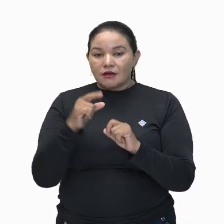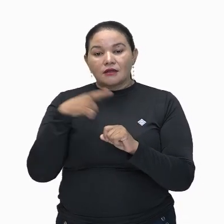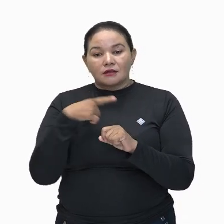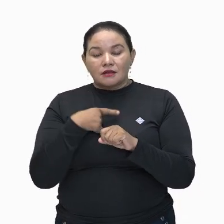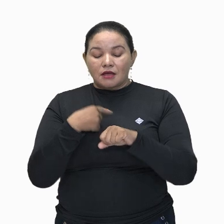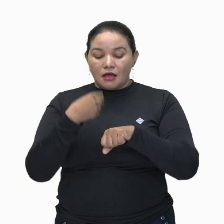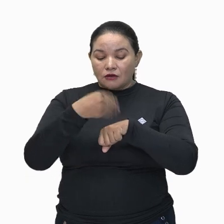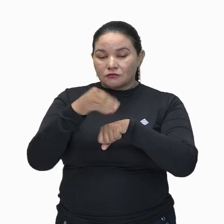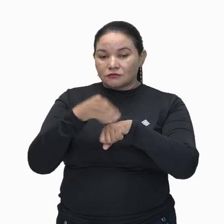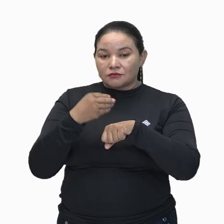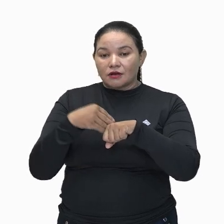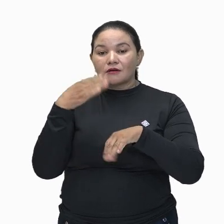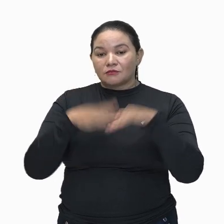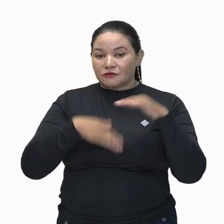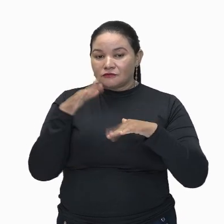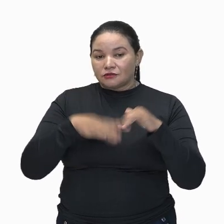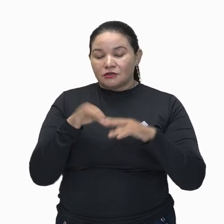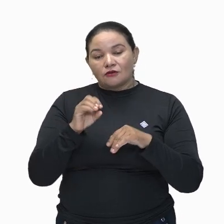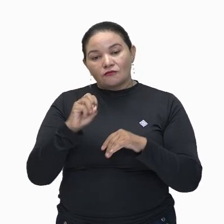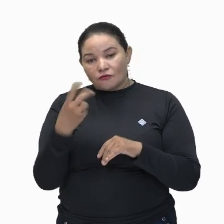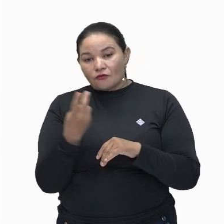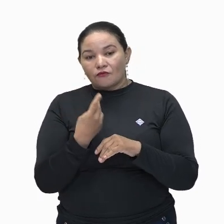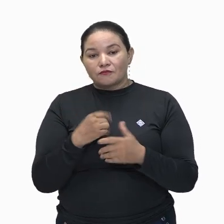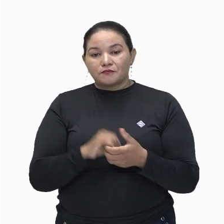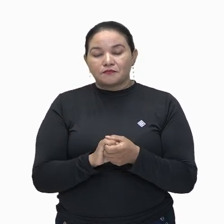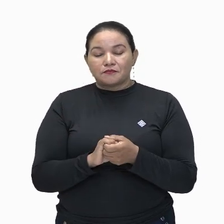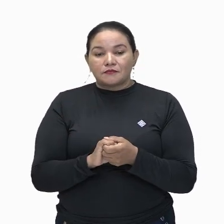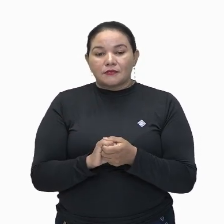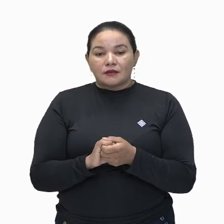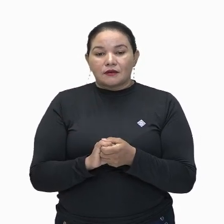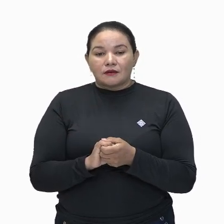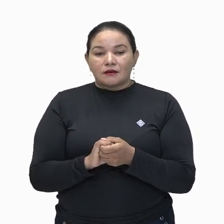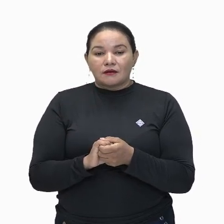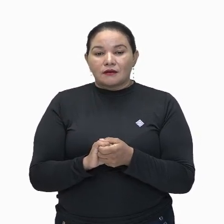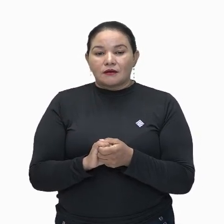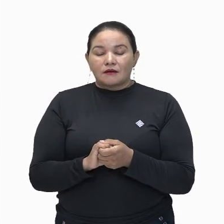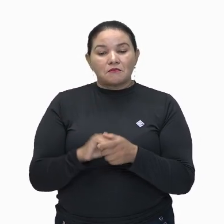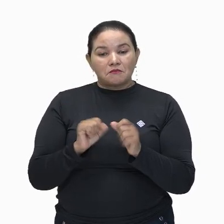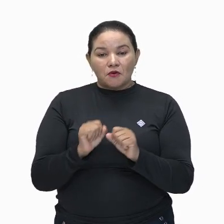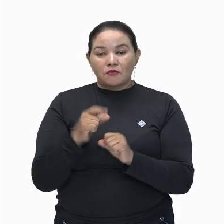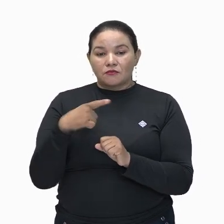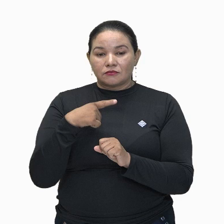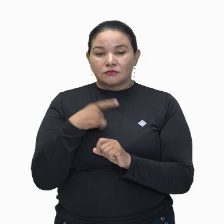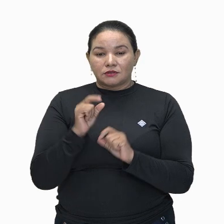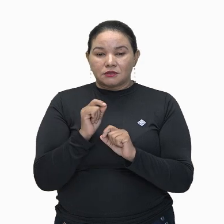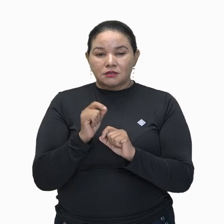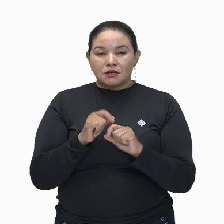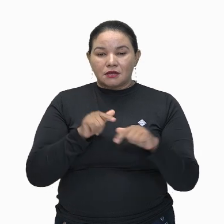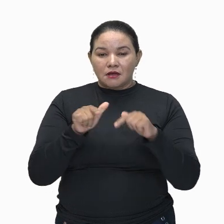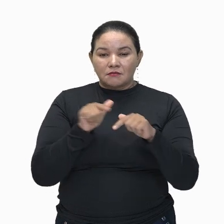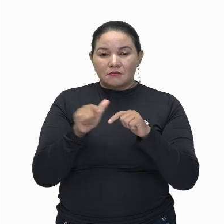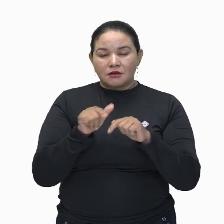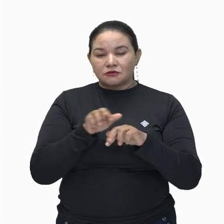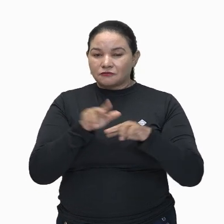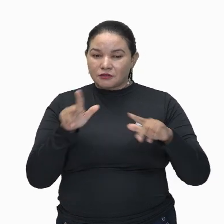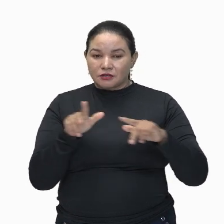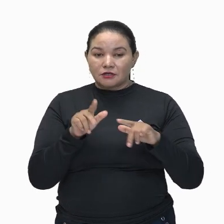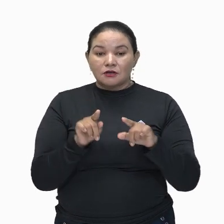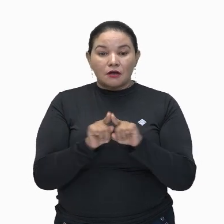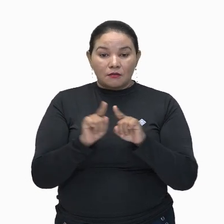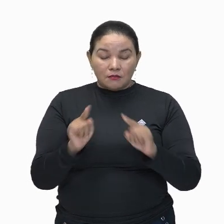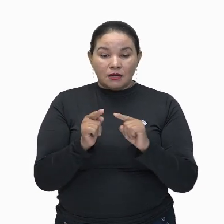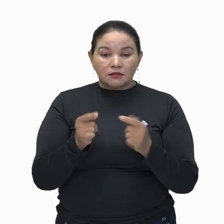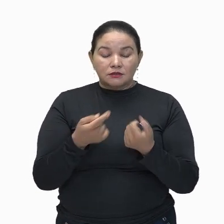como profissão ou hobby, embora exerçam essa atividade de formas muito diferentes. Frequentemente,